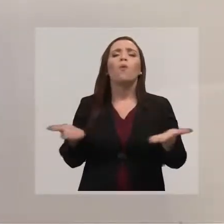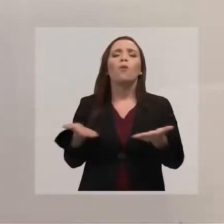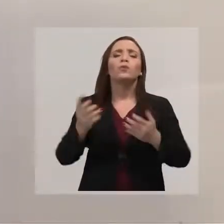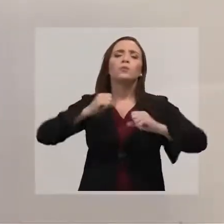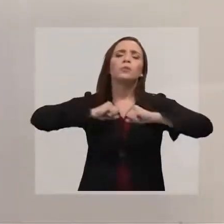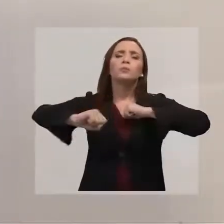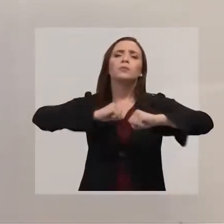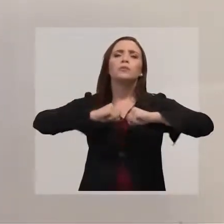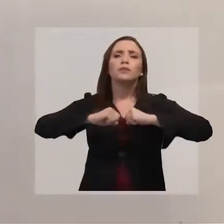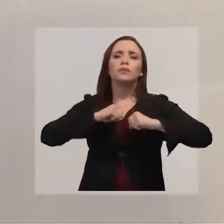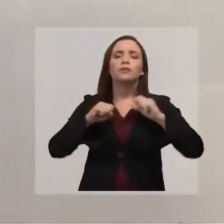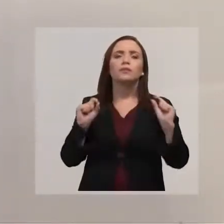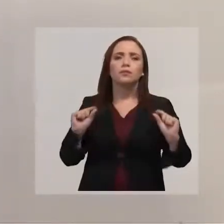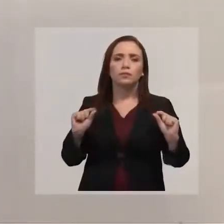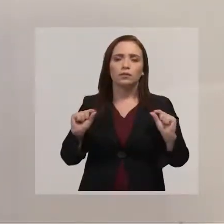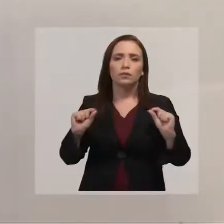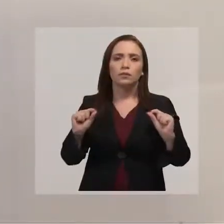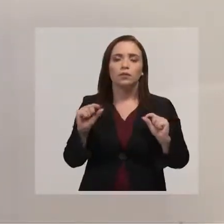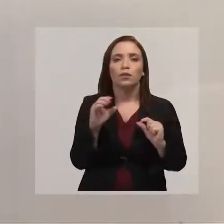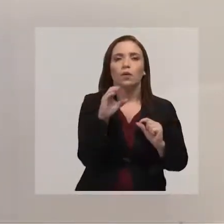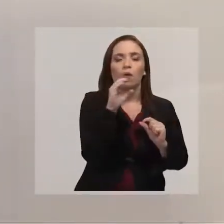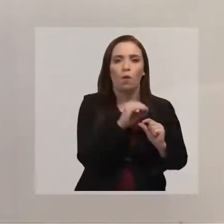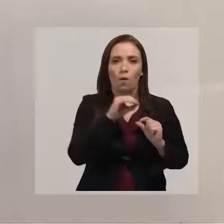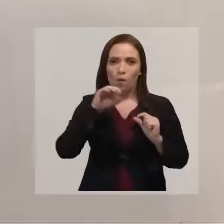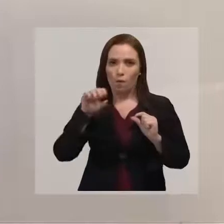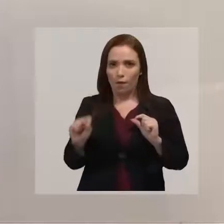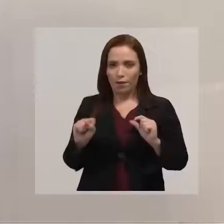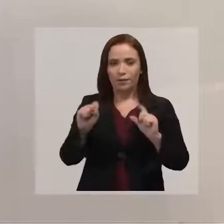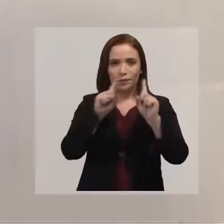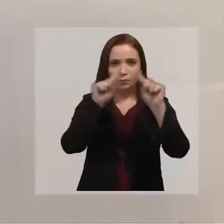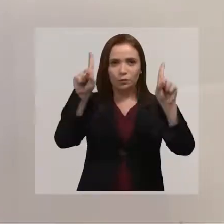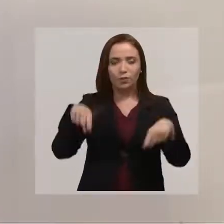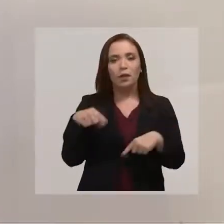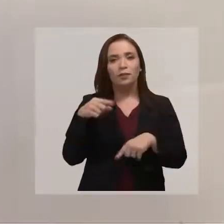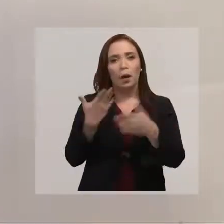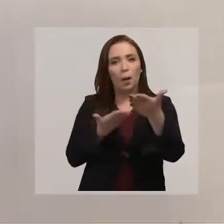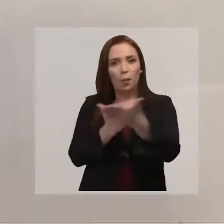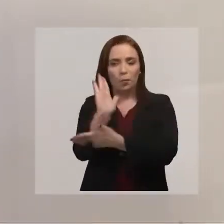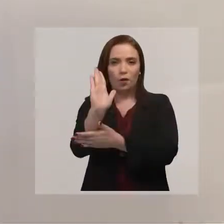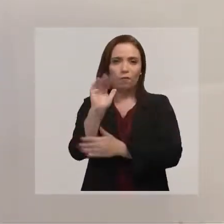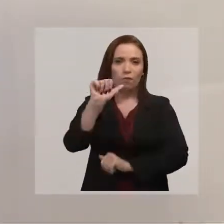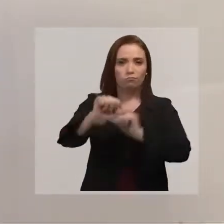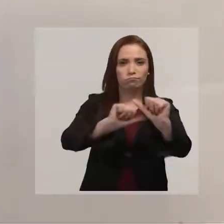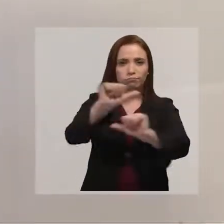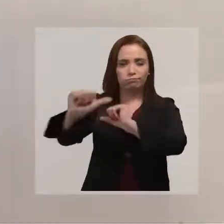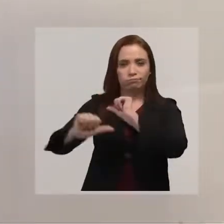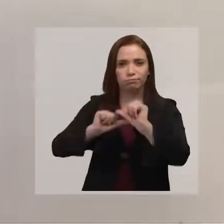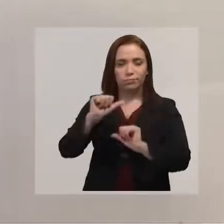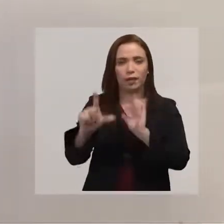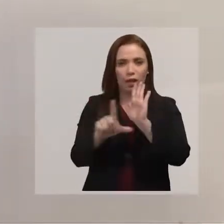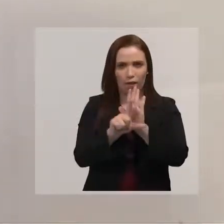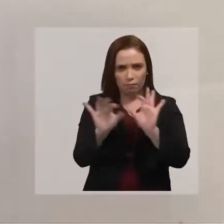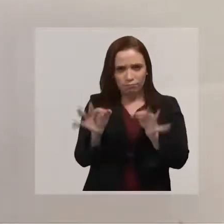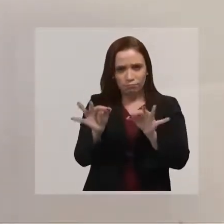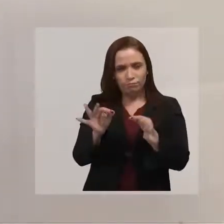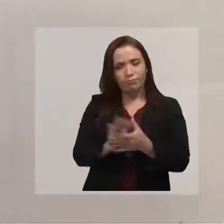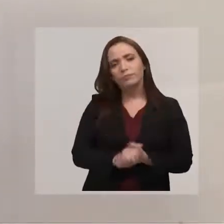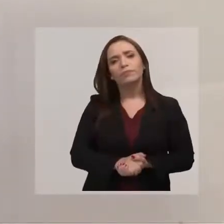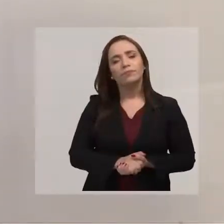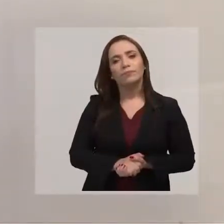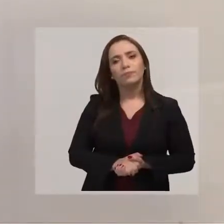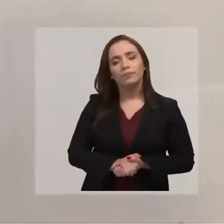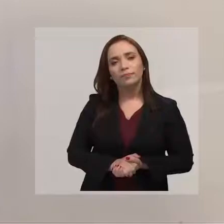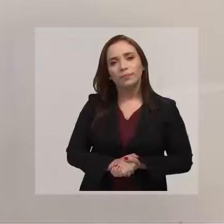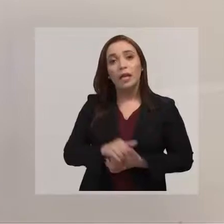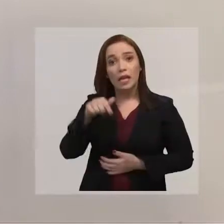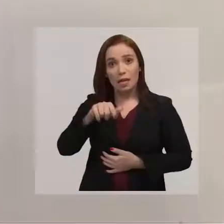é a qualificação das organizações sociais na busca da modernização da gestão pública do município, é isso?